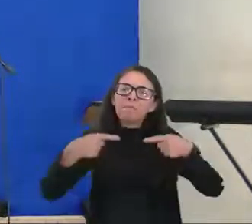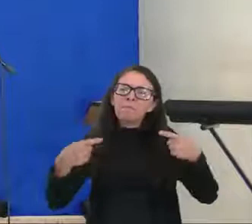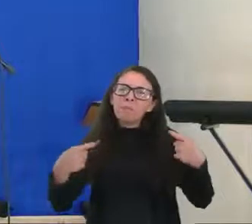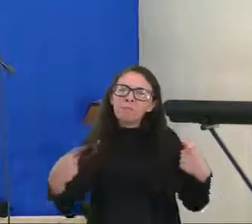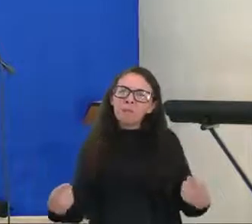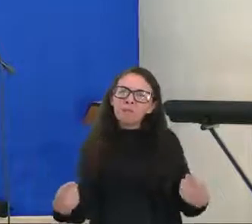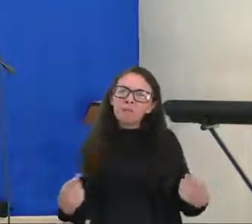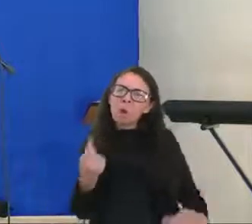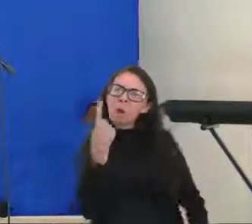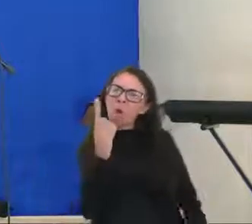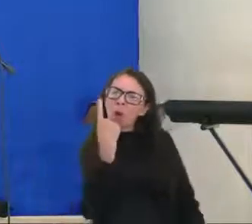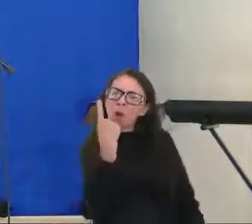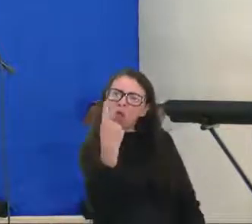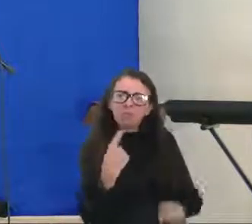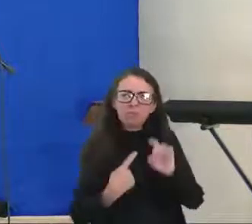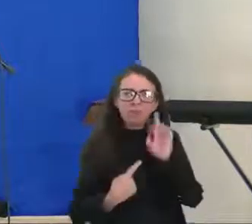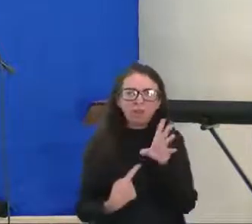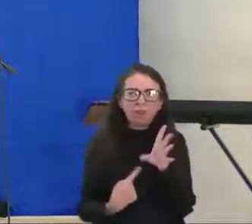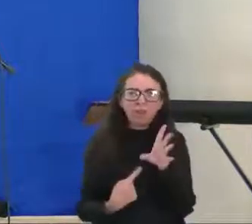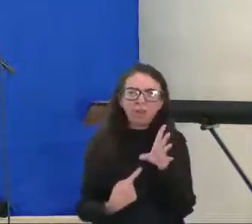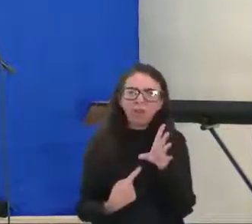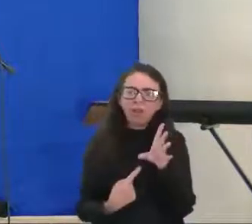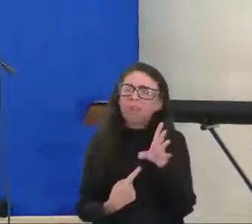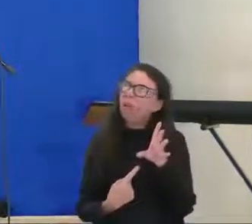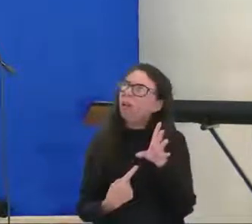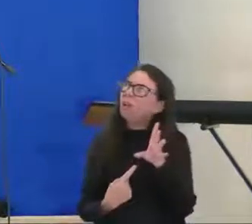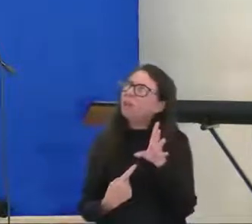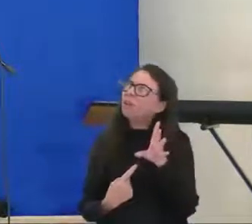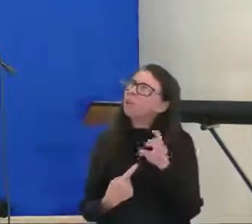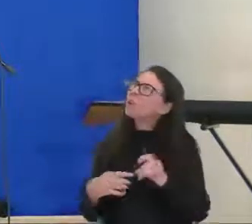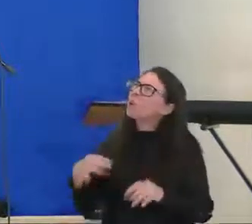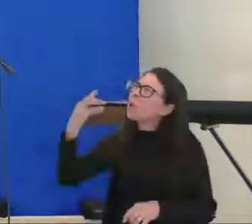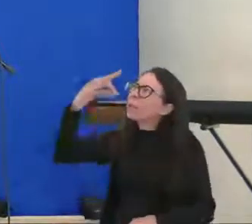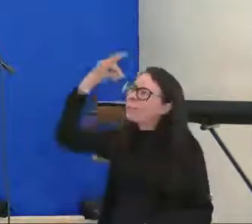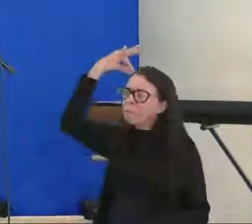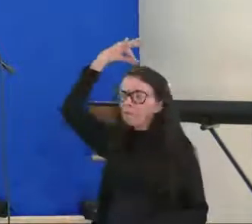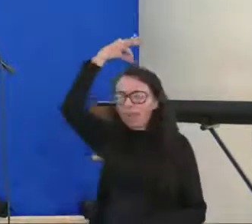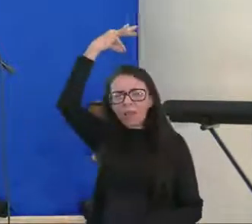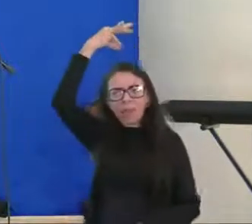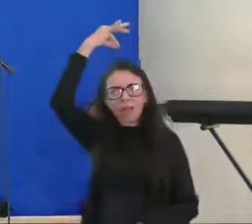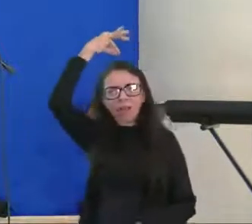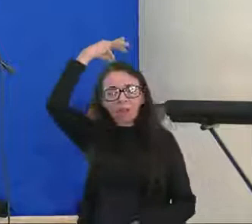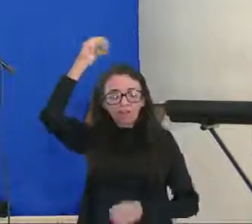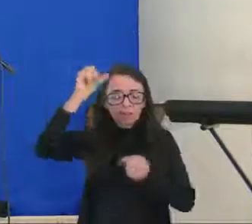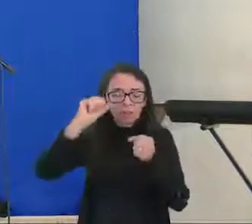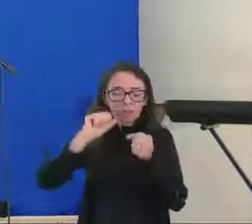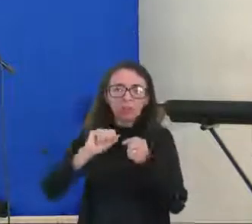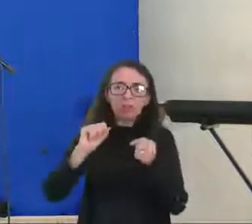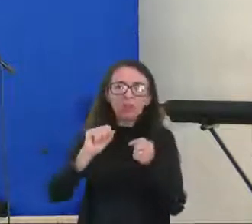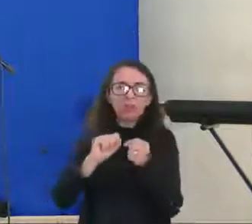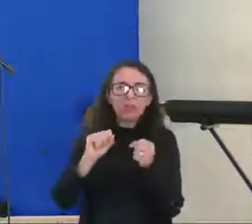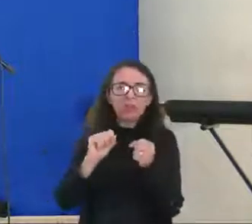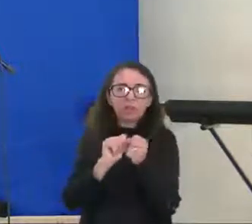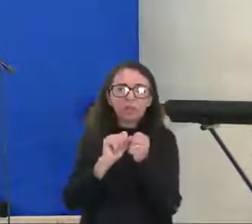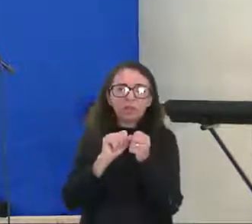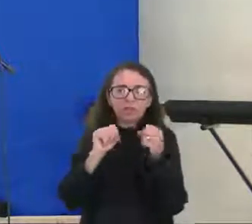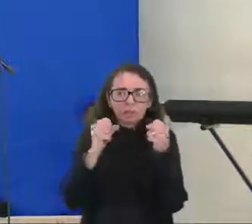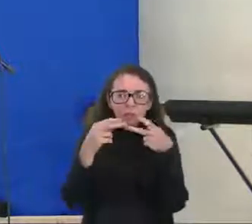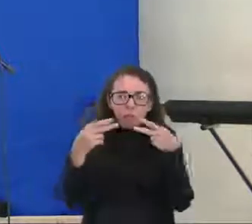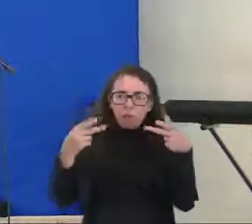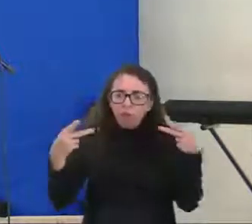letra maiúscula, realiza todas essas coisas. Quais coisas? Que o apóstolo Paulo tinha falado antes. Que Deus dá a cada um,